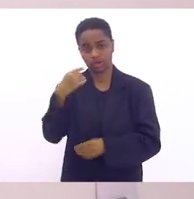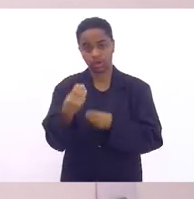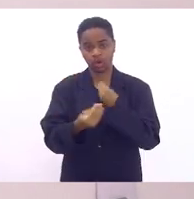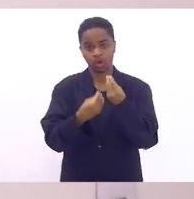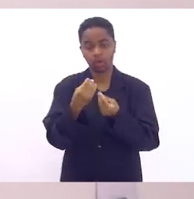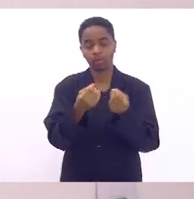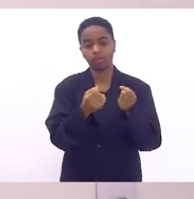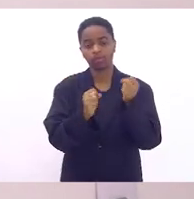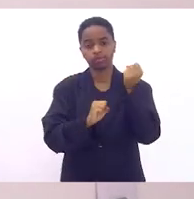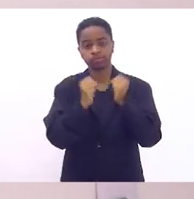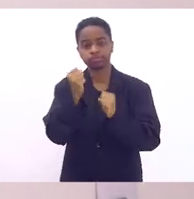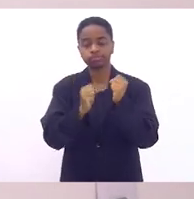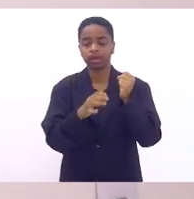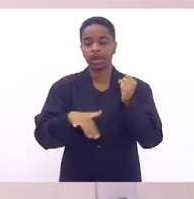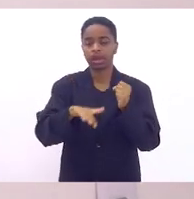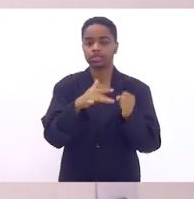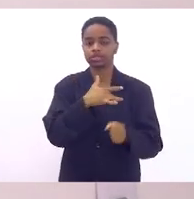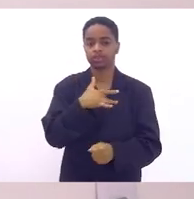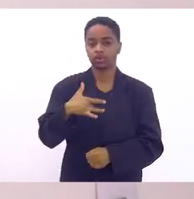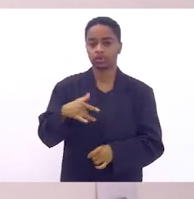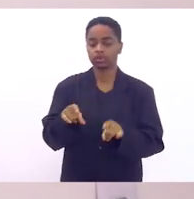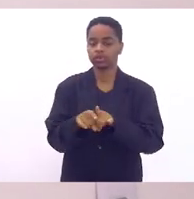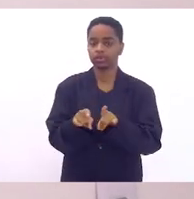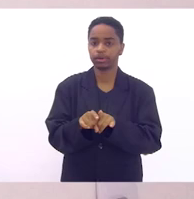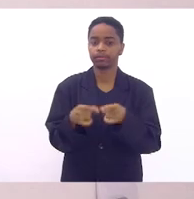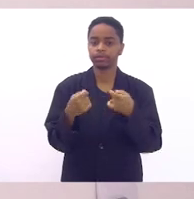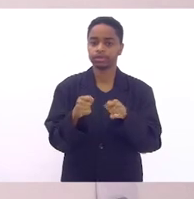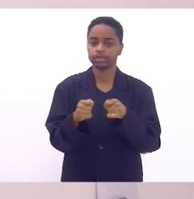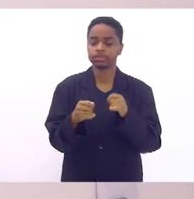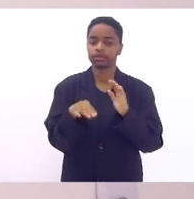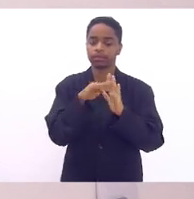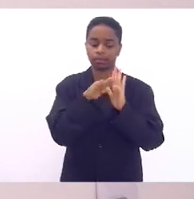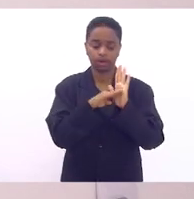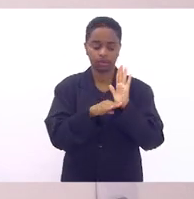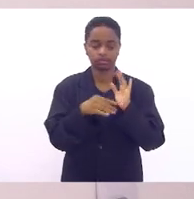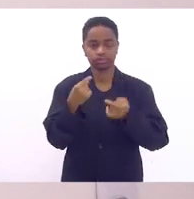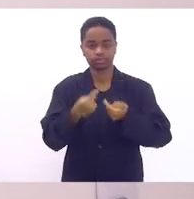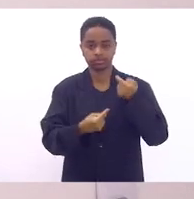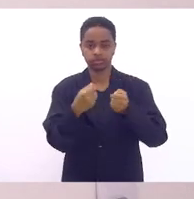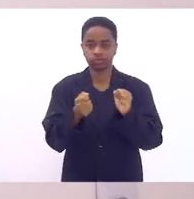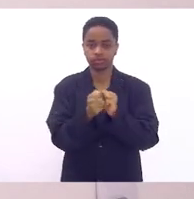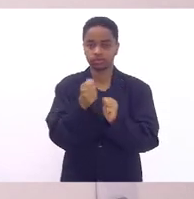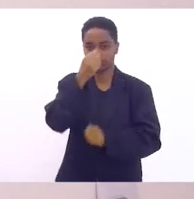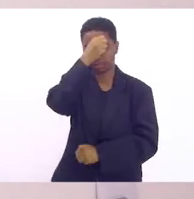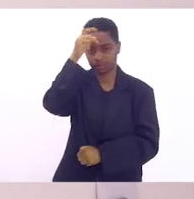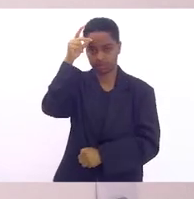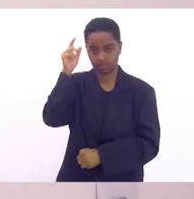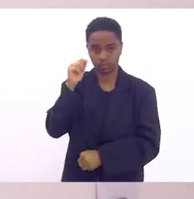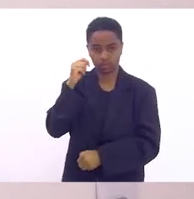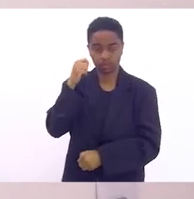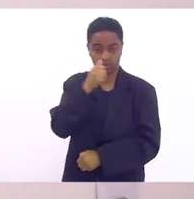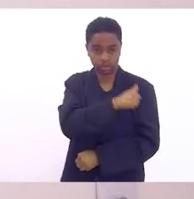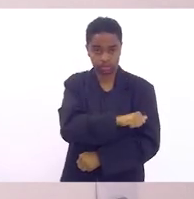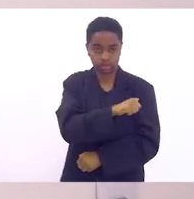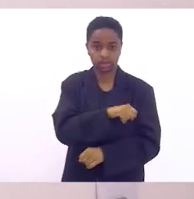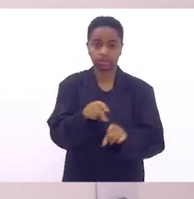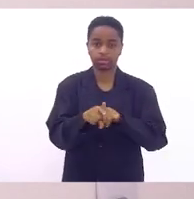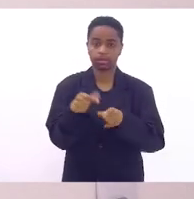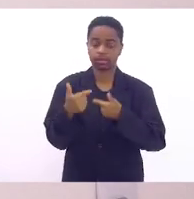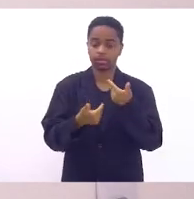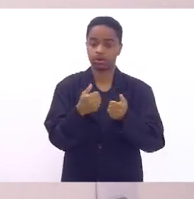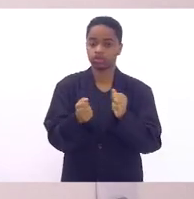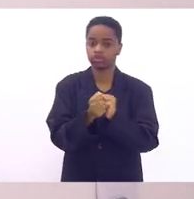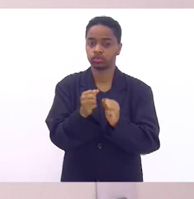saúde de fato que que a gente pode fazer e botar isso centralmente na pauta também da Prefeitura do Rio de Janeiro e trabalhando junto com a fioc Cruz lá na